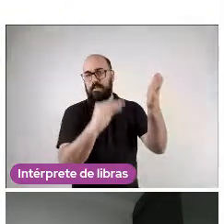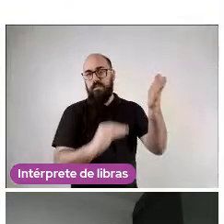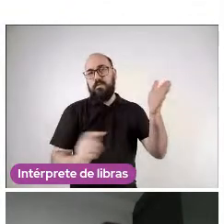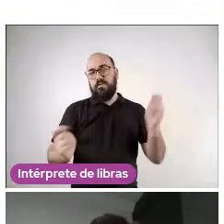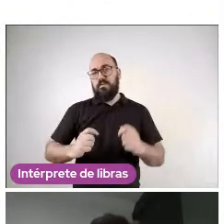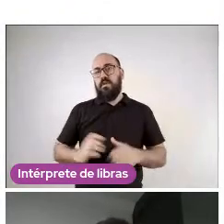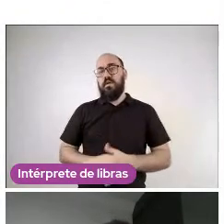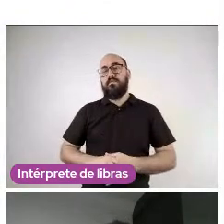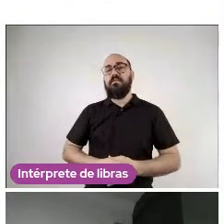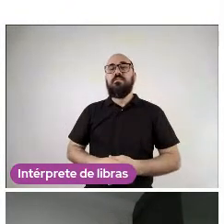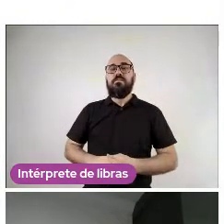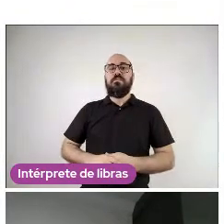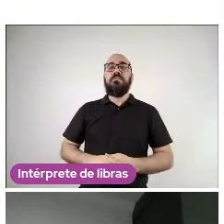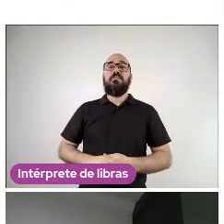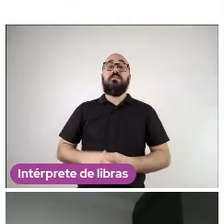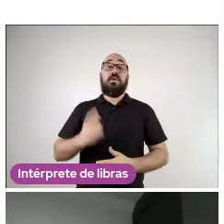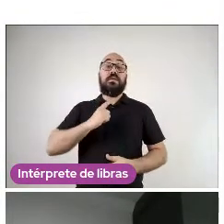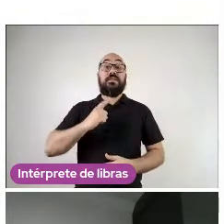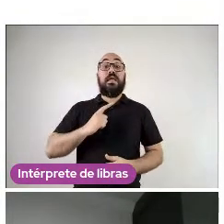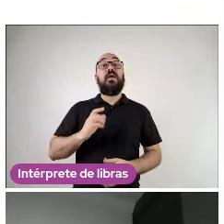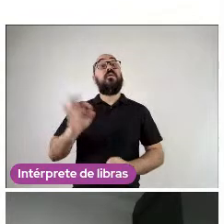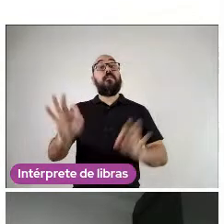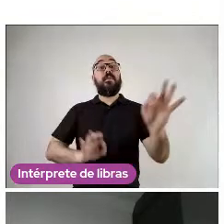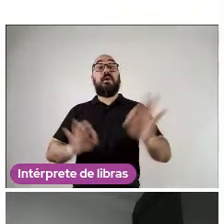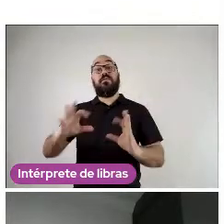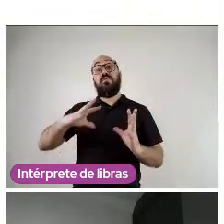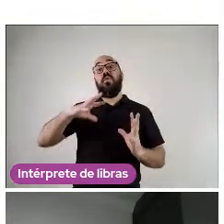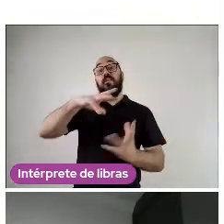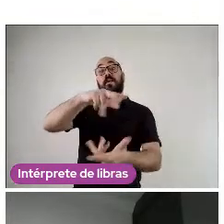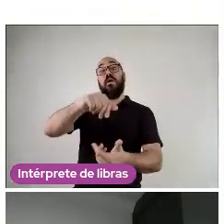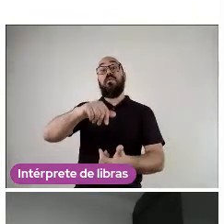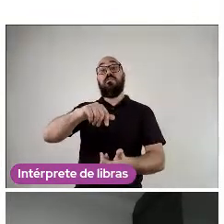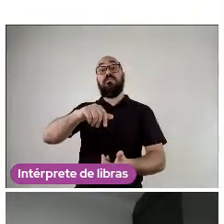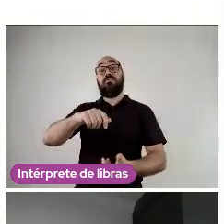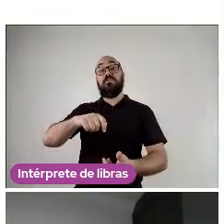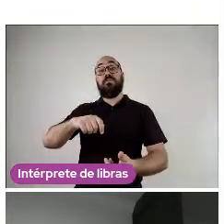Existe também um plano global de implementação, que é justamente um